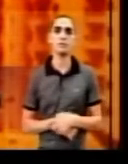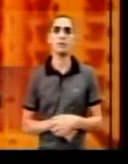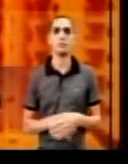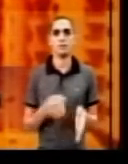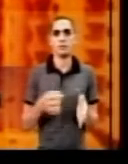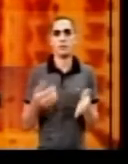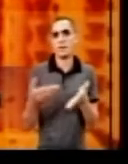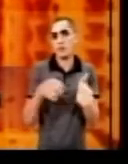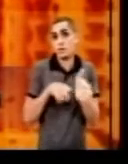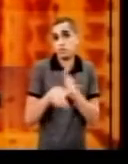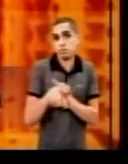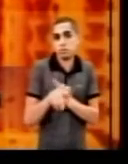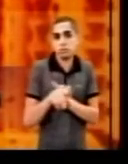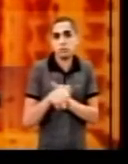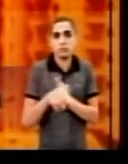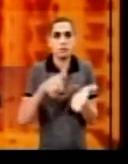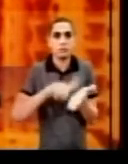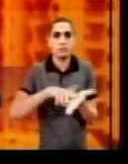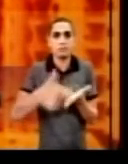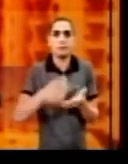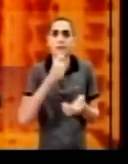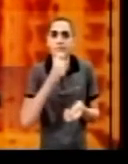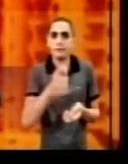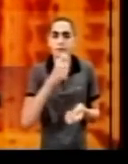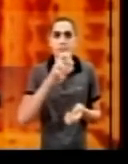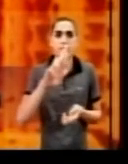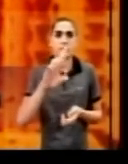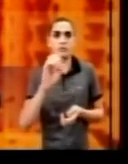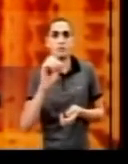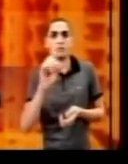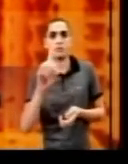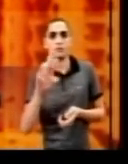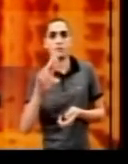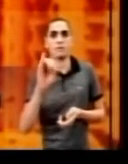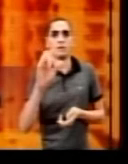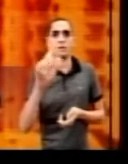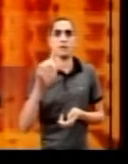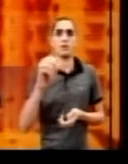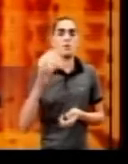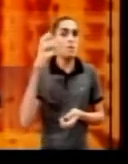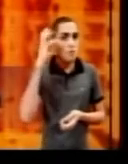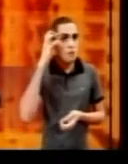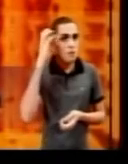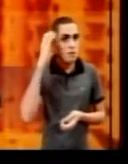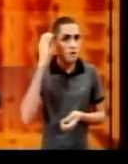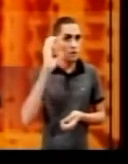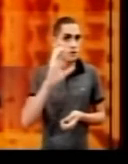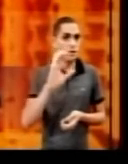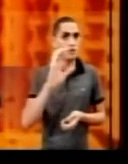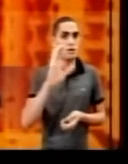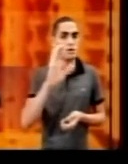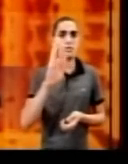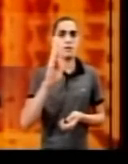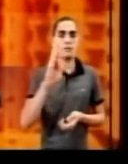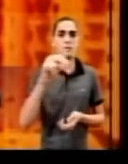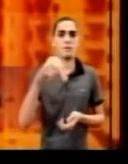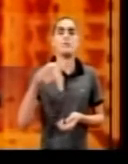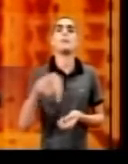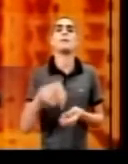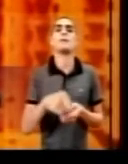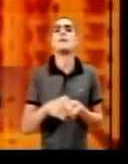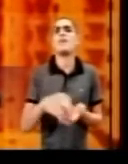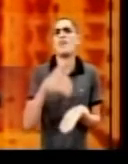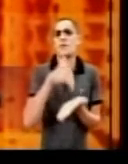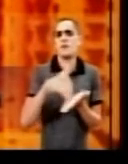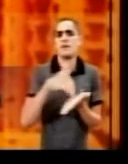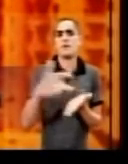A próxima pergunta é do jornalista Rodrigo Carraro, da Rádio CBN. Ele pergunta: a Secretaria de Saúde teme